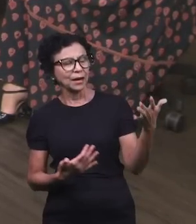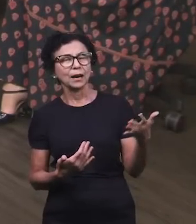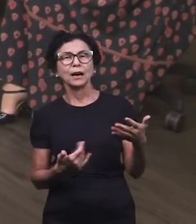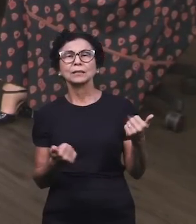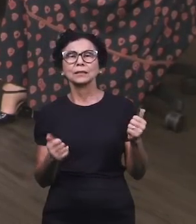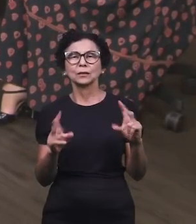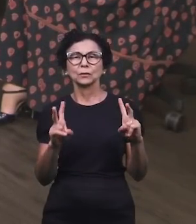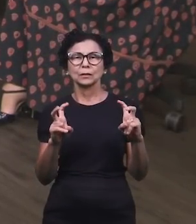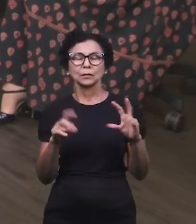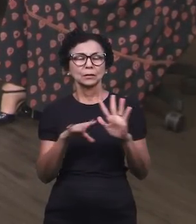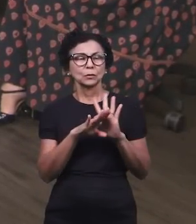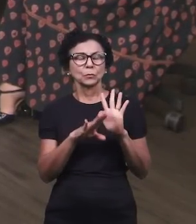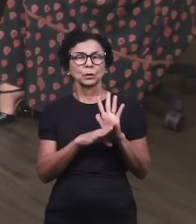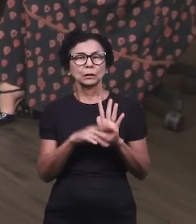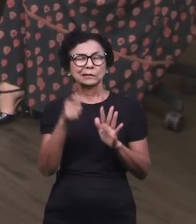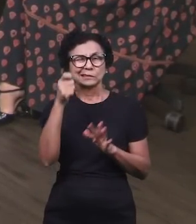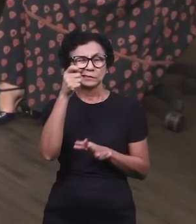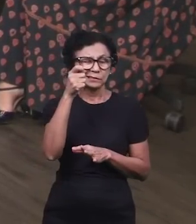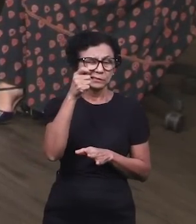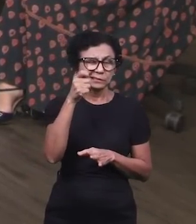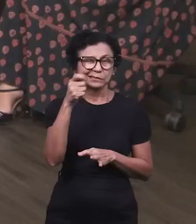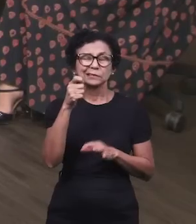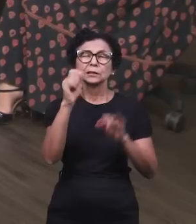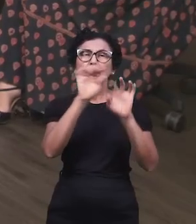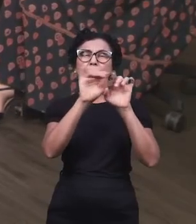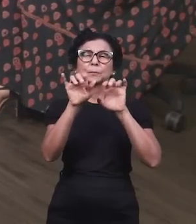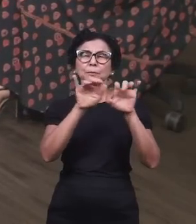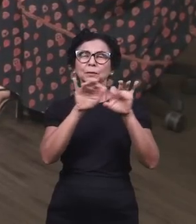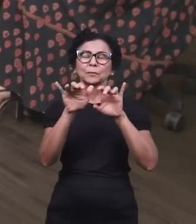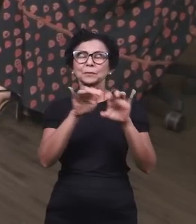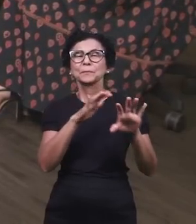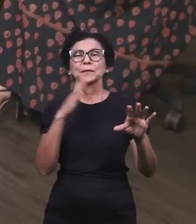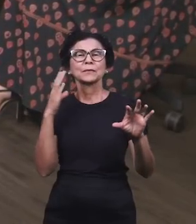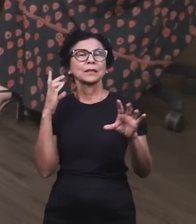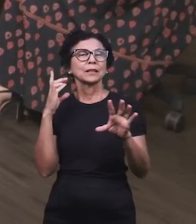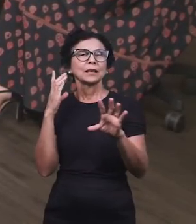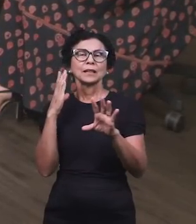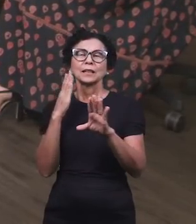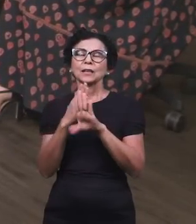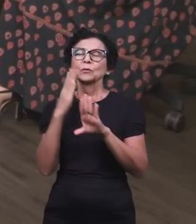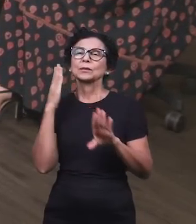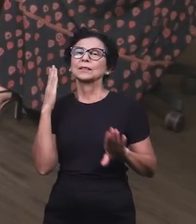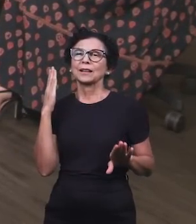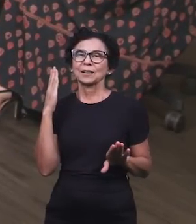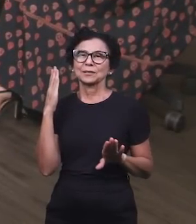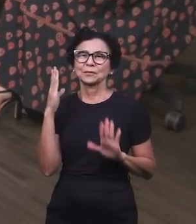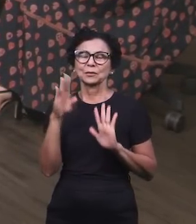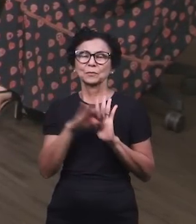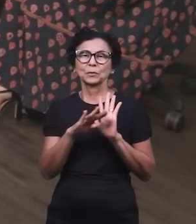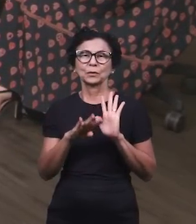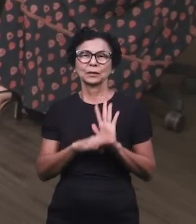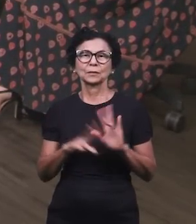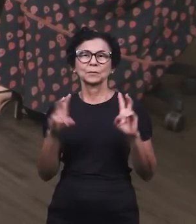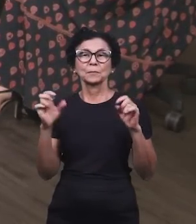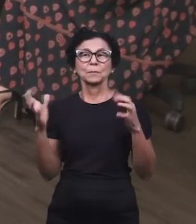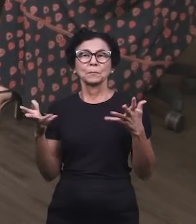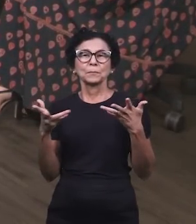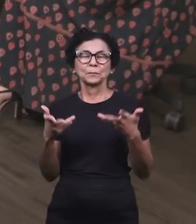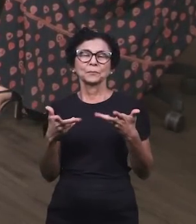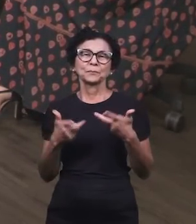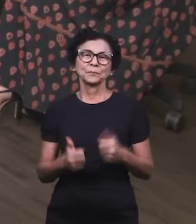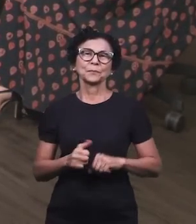na lupinha lá dentro do canal e você vai encontrar os programas, os temas são maravilhosos para